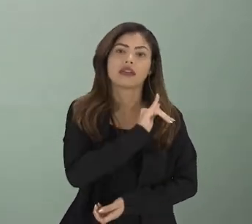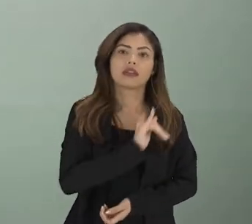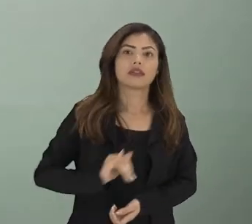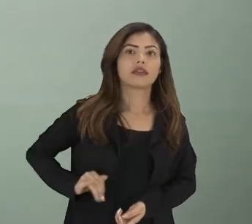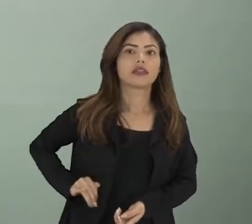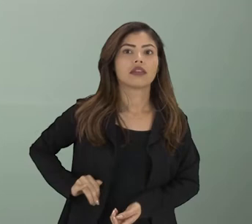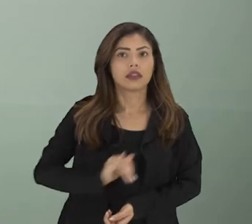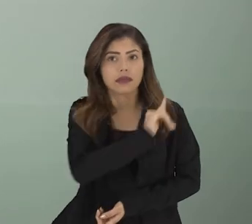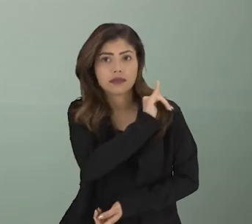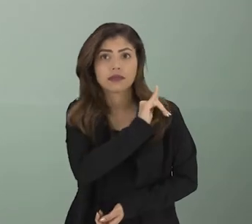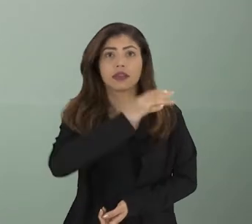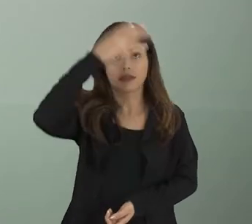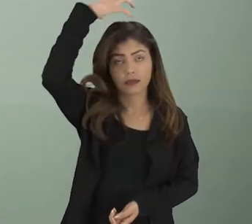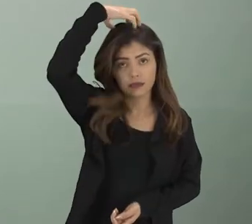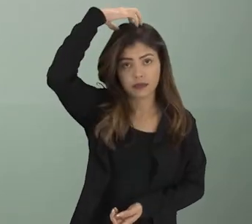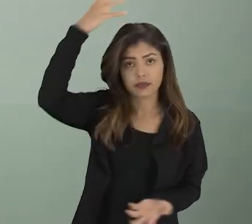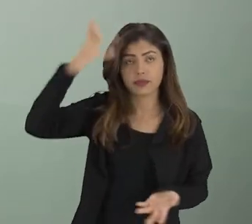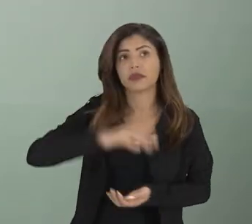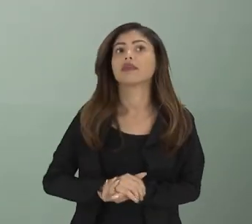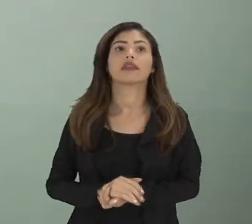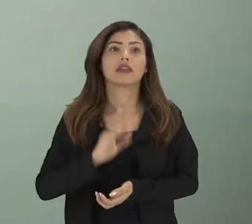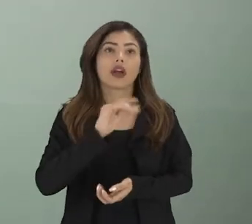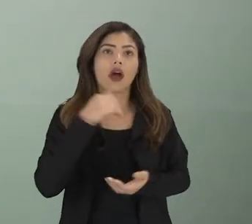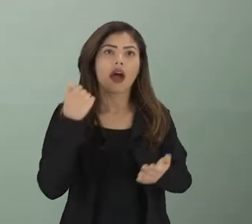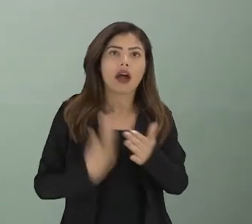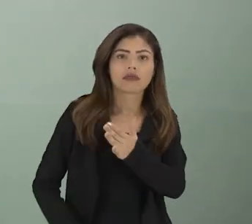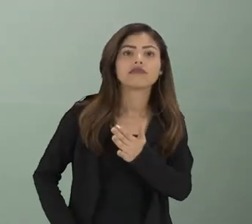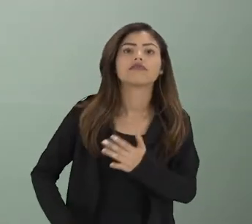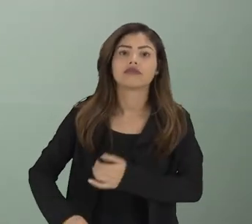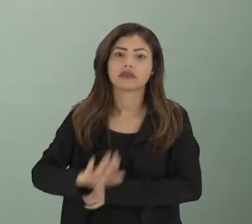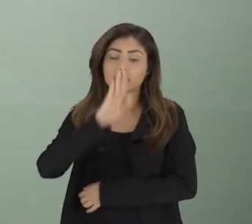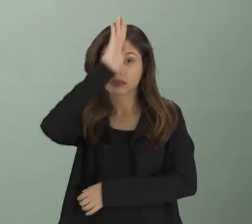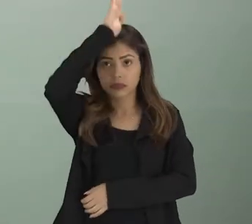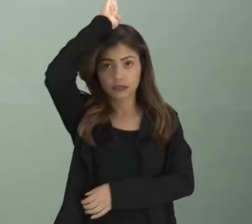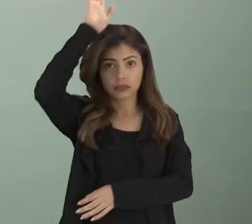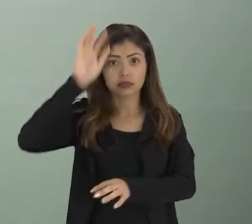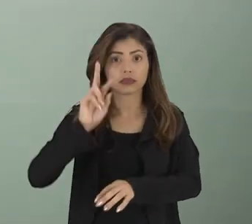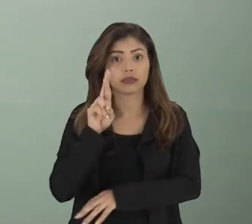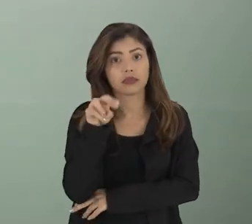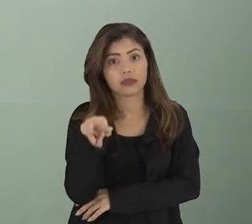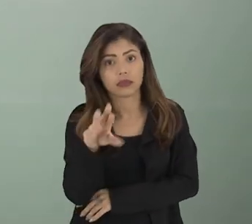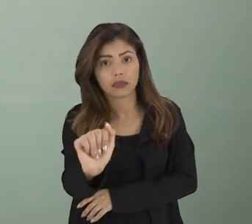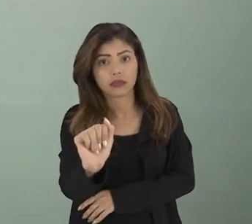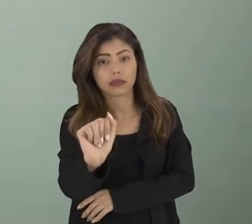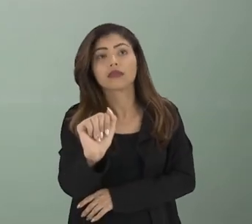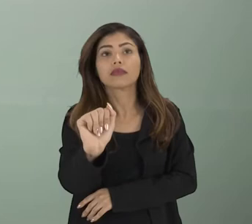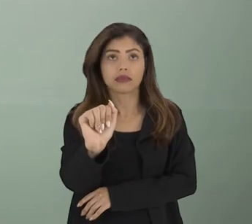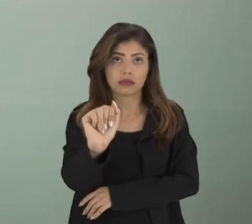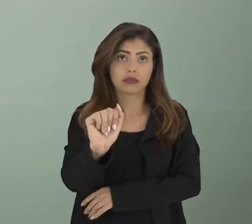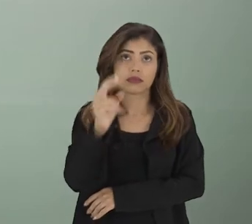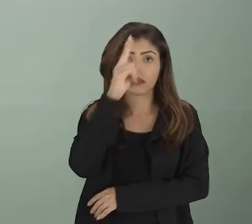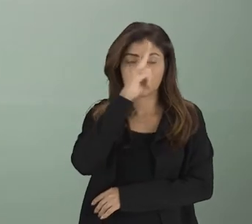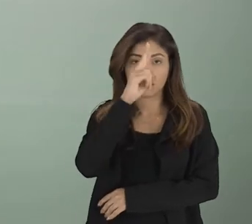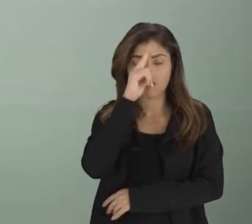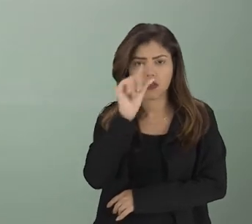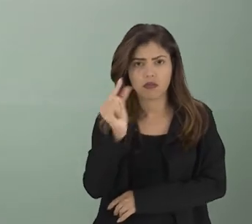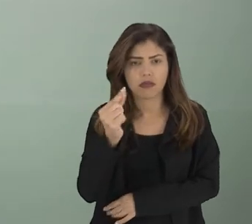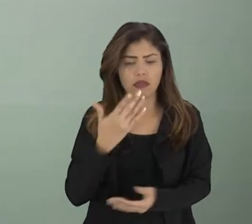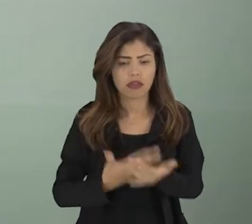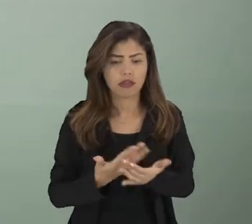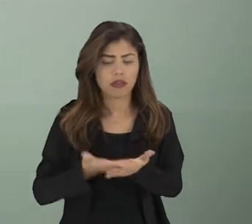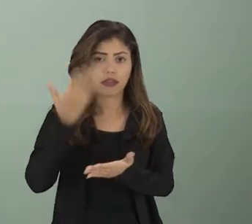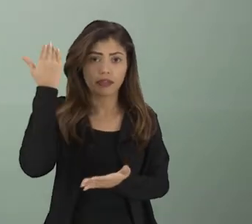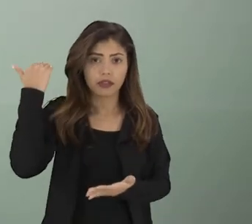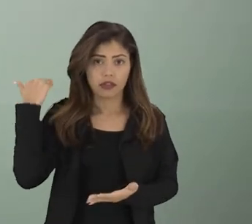império bizantino com a queda de roma né vamos lembrar um pouquinho das nossas